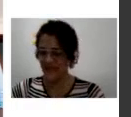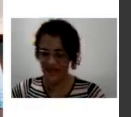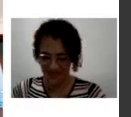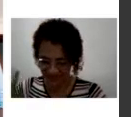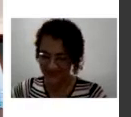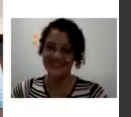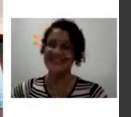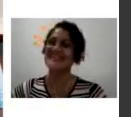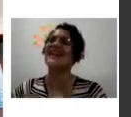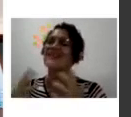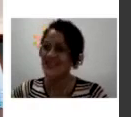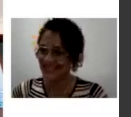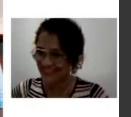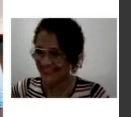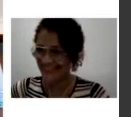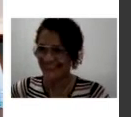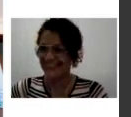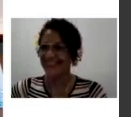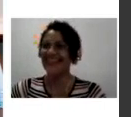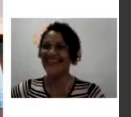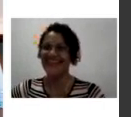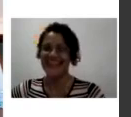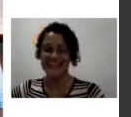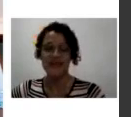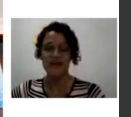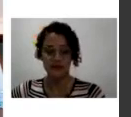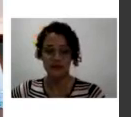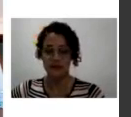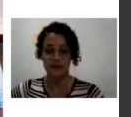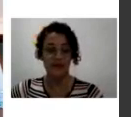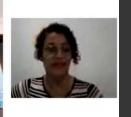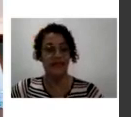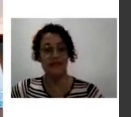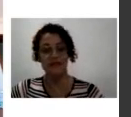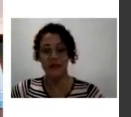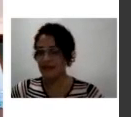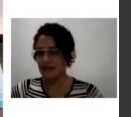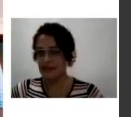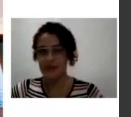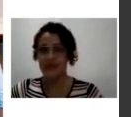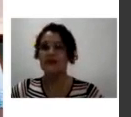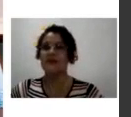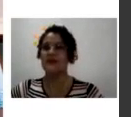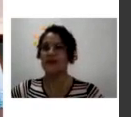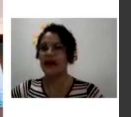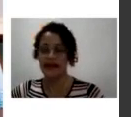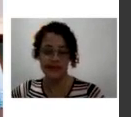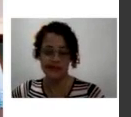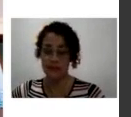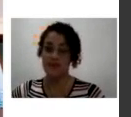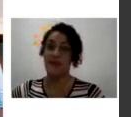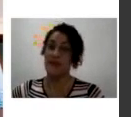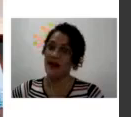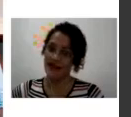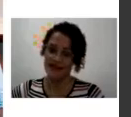não, peraí, o que você quer com isso aqui? E isso tudo é muito bom. Depois, né, que a gente retomou as atividades,